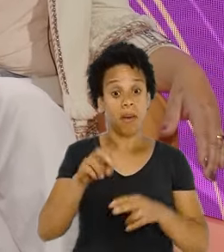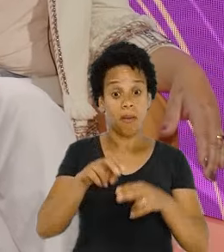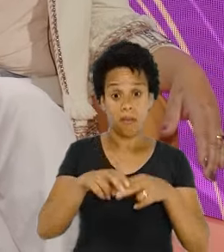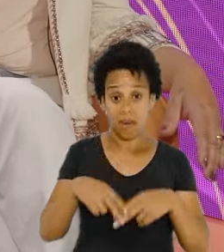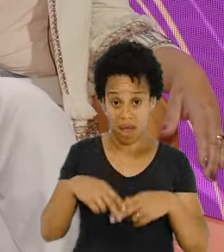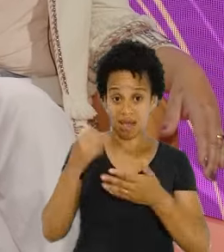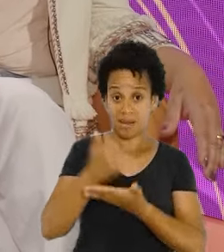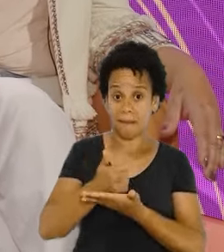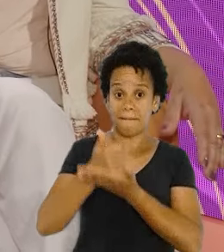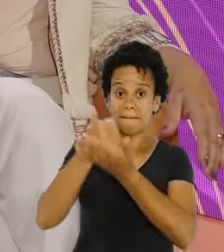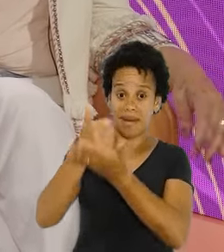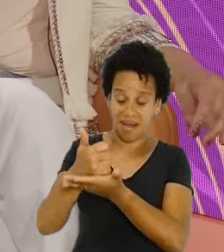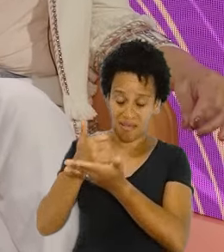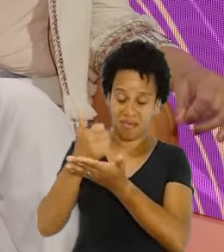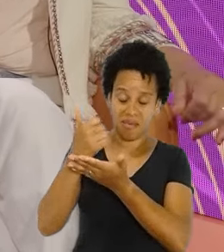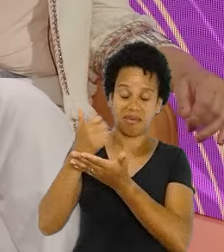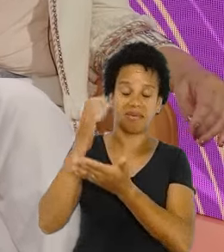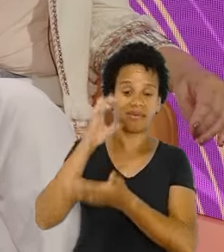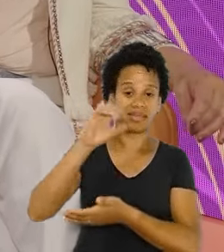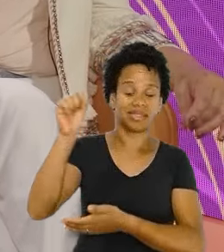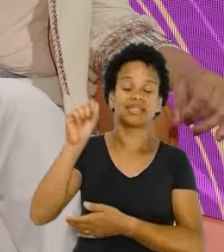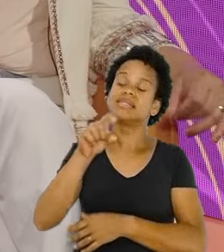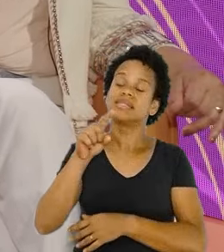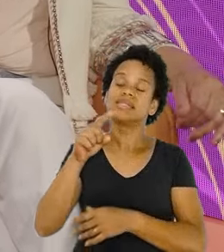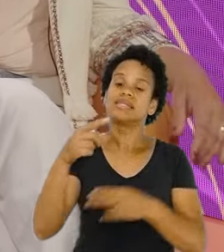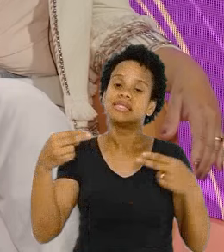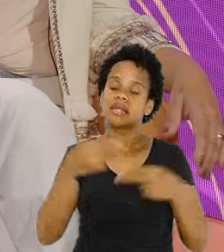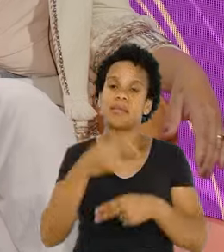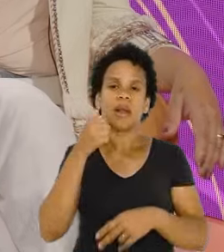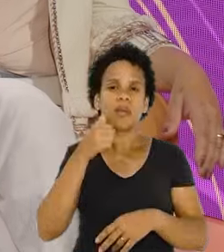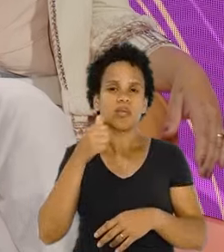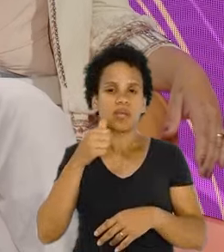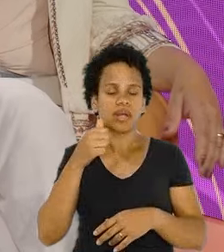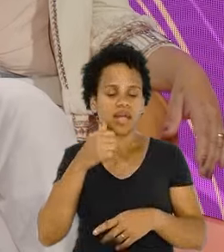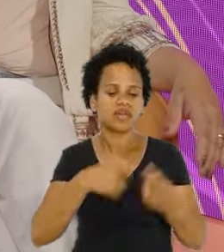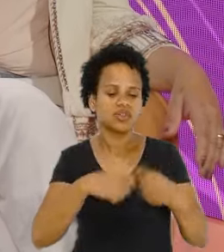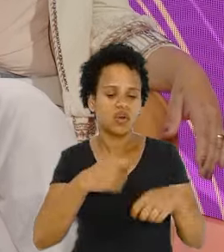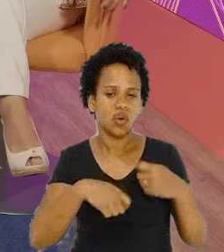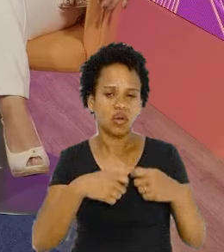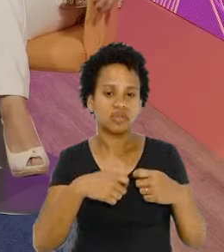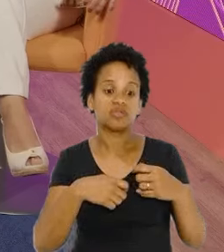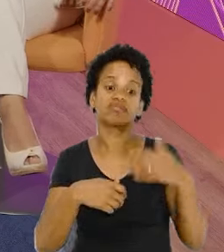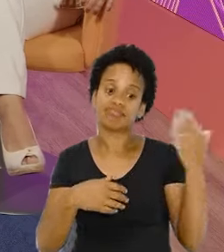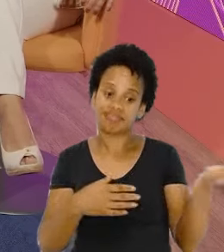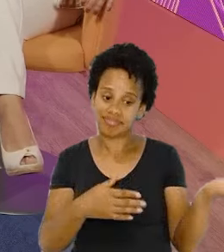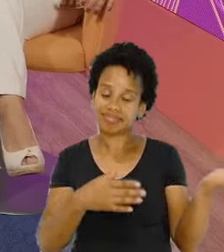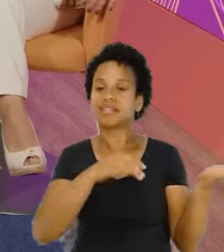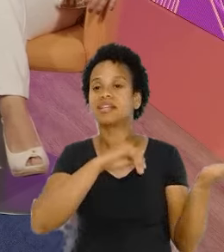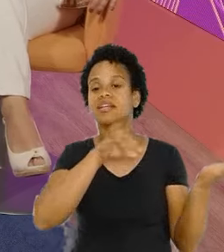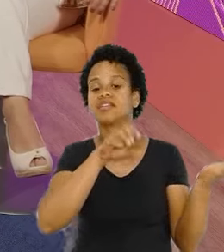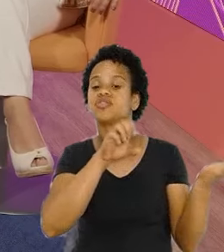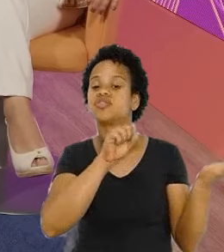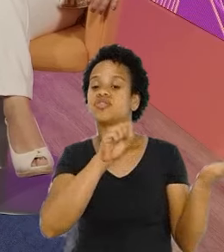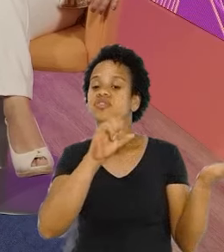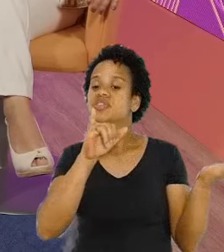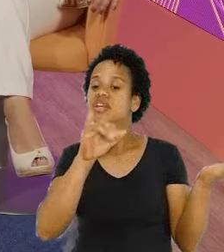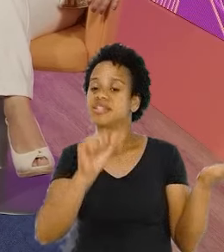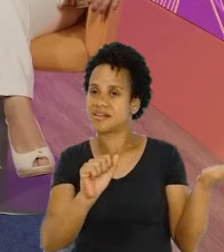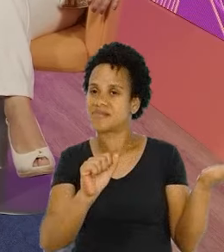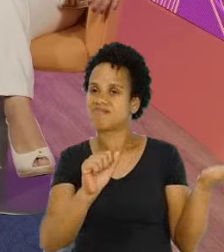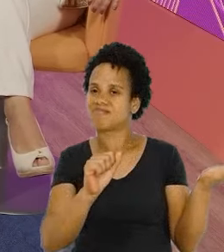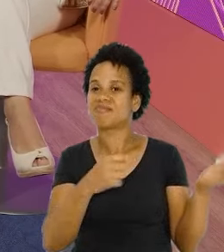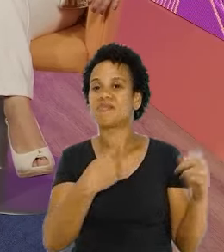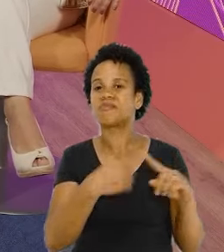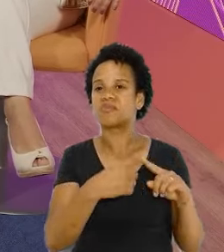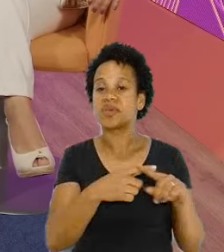prêmio sebrai mulher de negócios é que a gente chega até quem a Jéssica porque a Jéssica